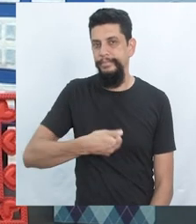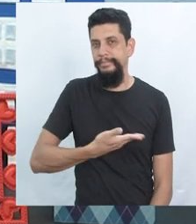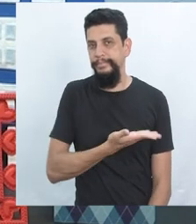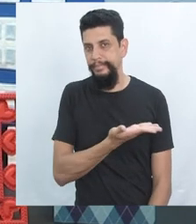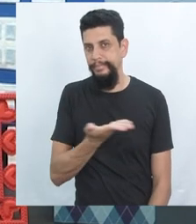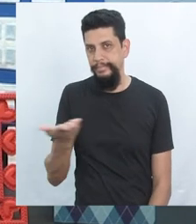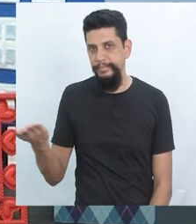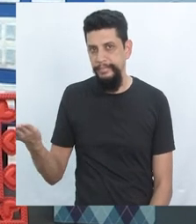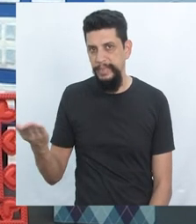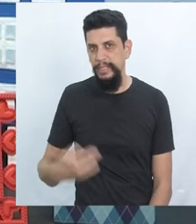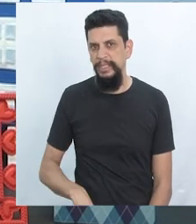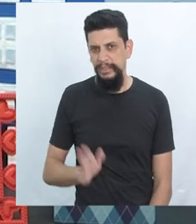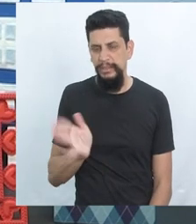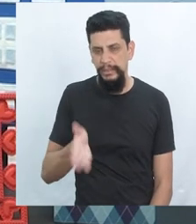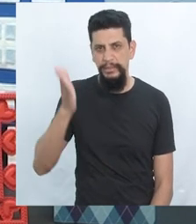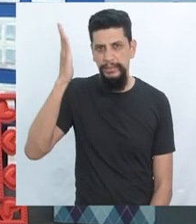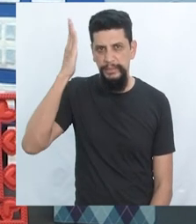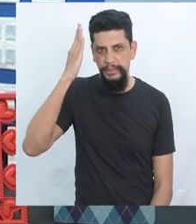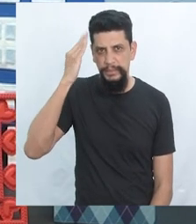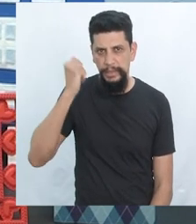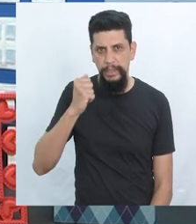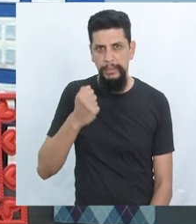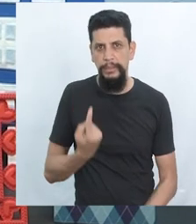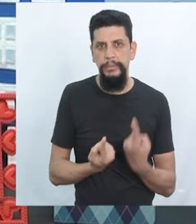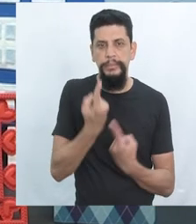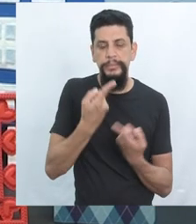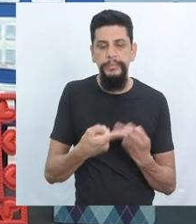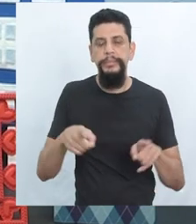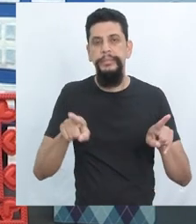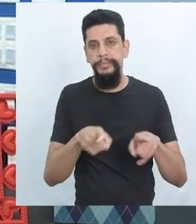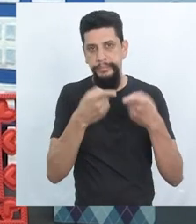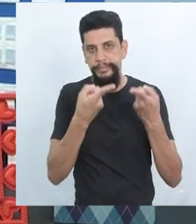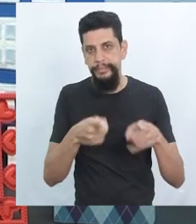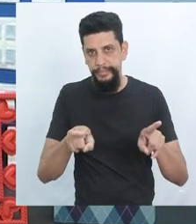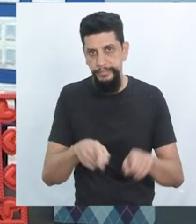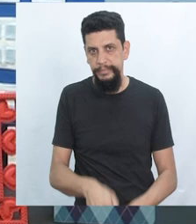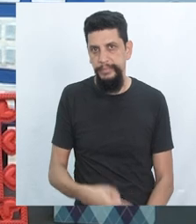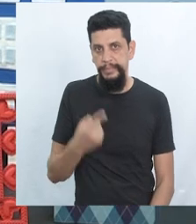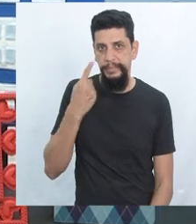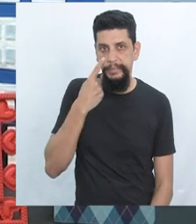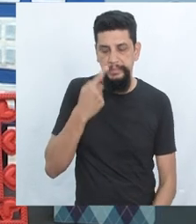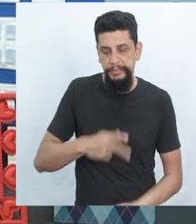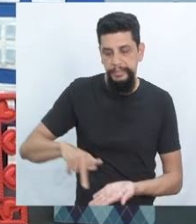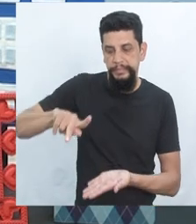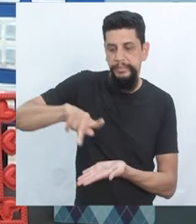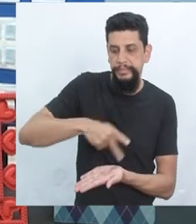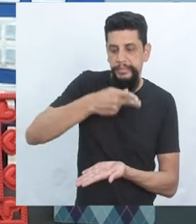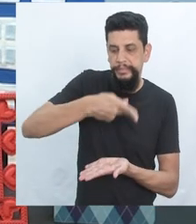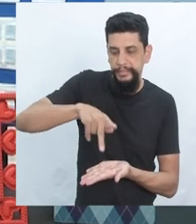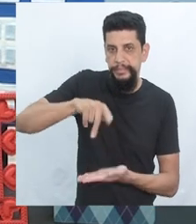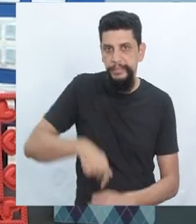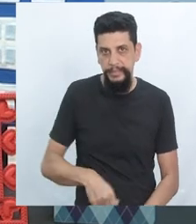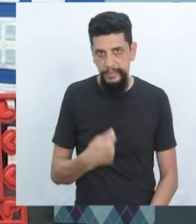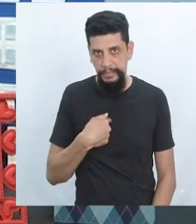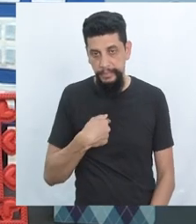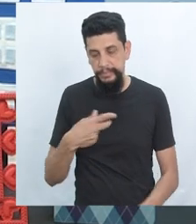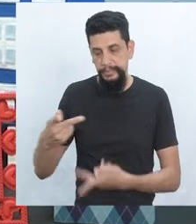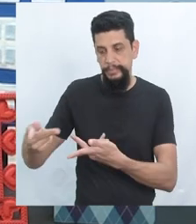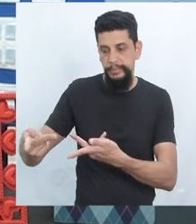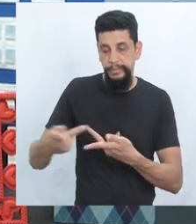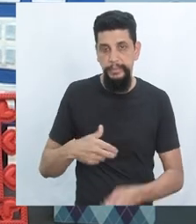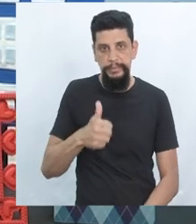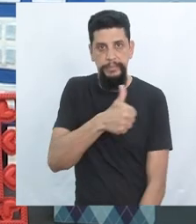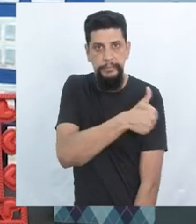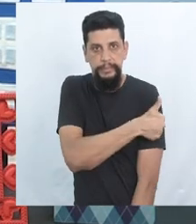eu tenho certeza que alguns de vocês até mesmo já identificaram que música que é esta. Vamos dançar